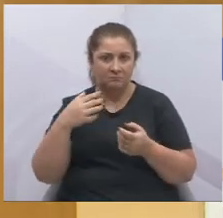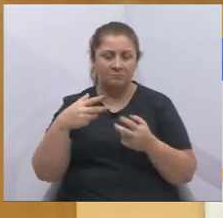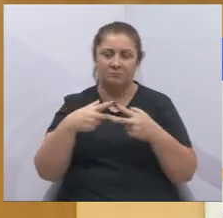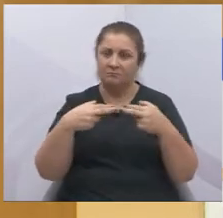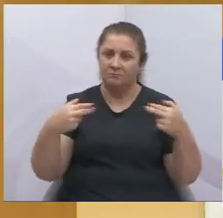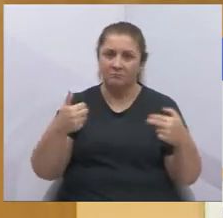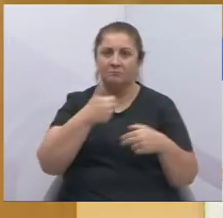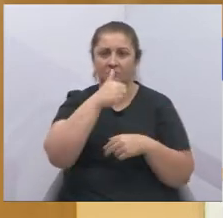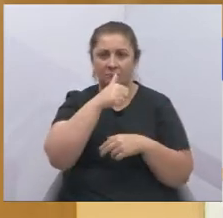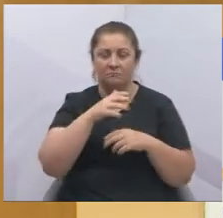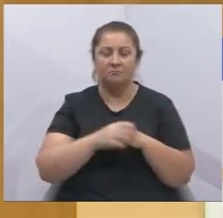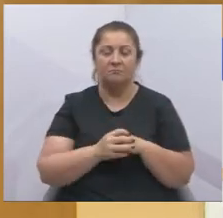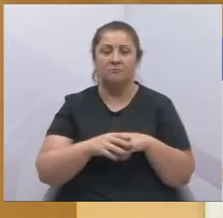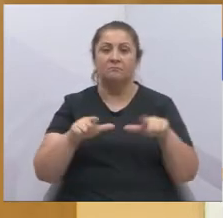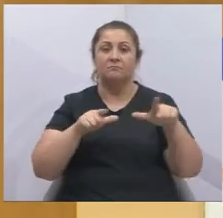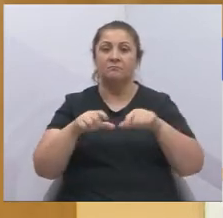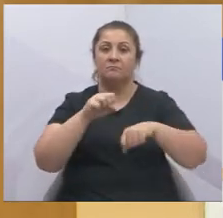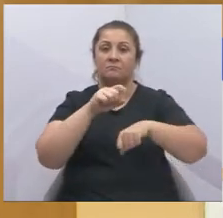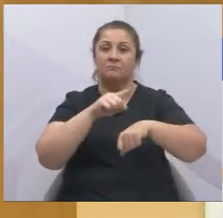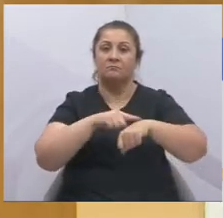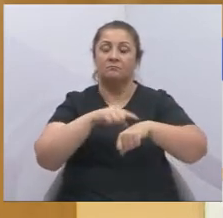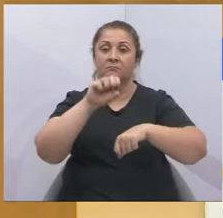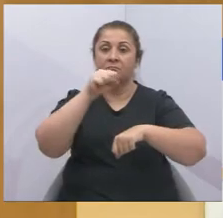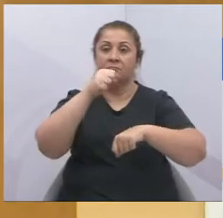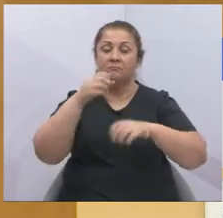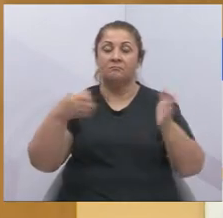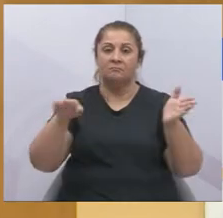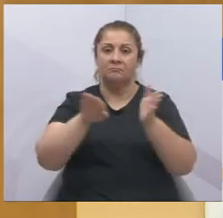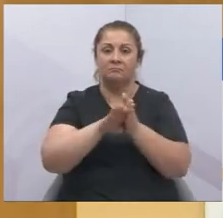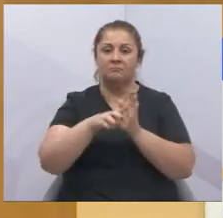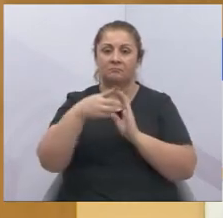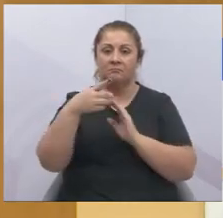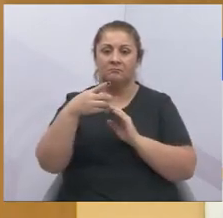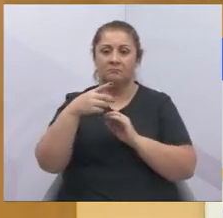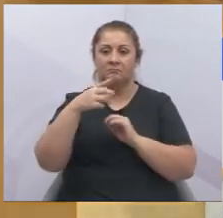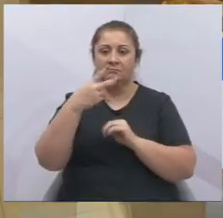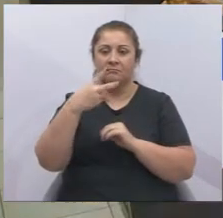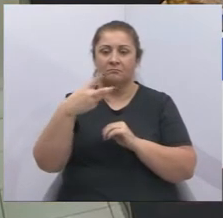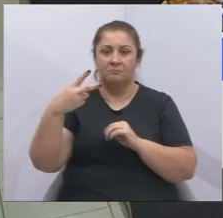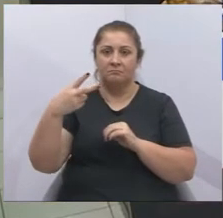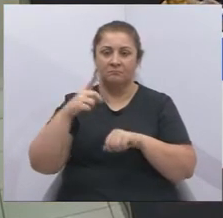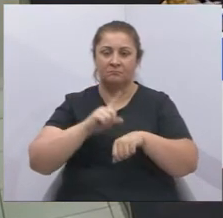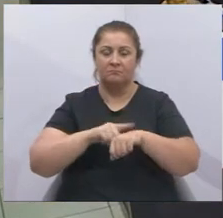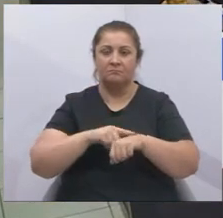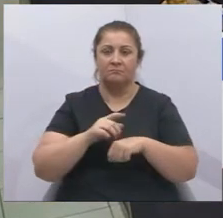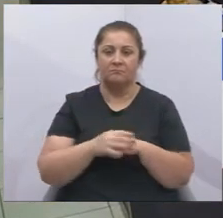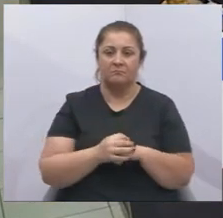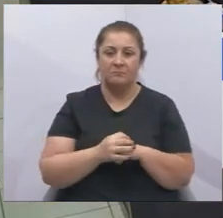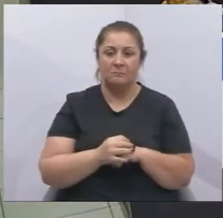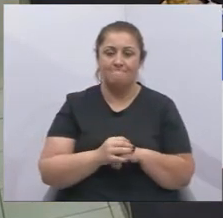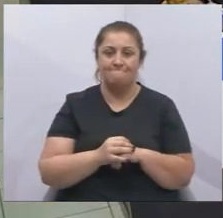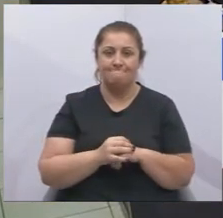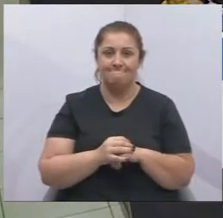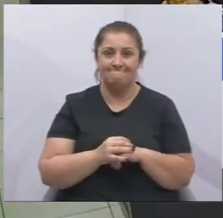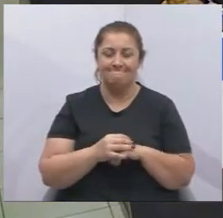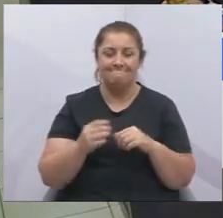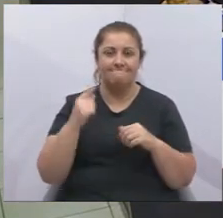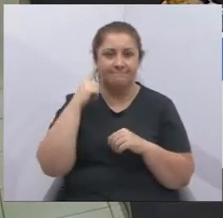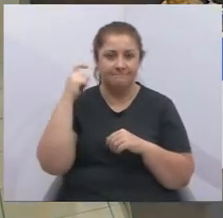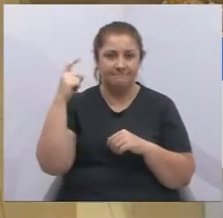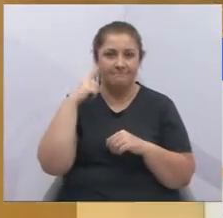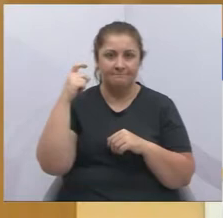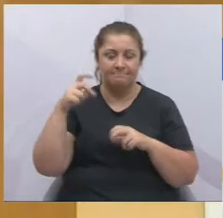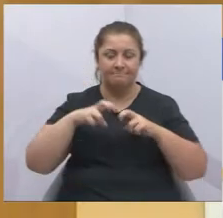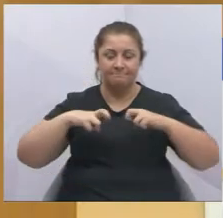das 8 às 22 horas, todos os dias da semana. Artigo 3º. Para os fins dessa lei,